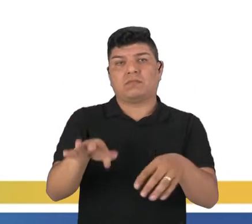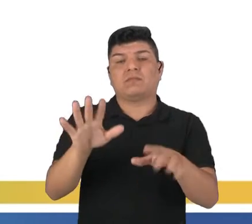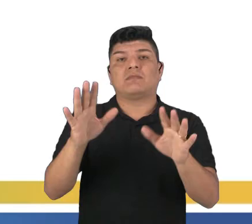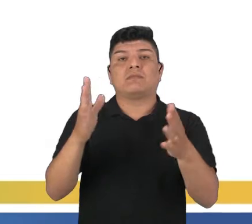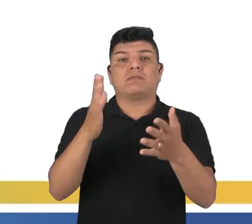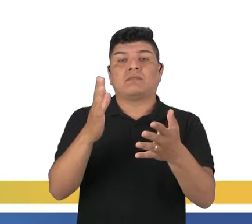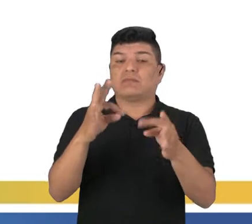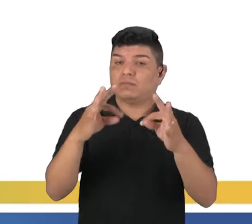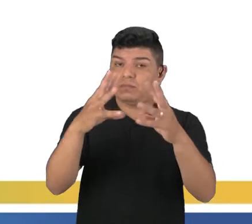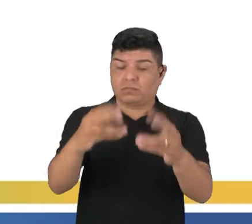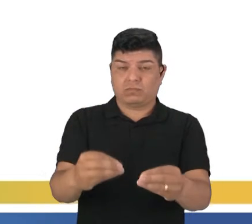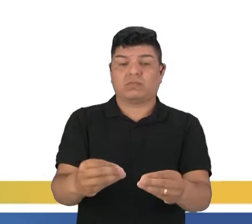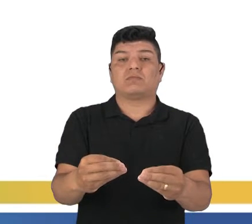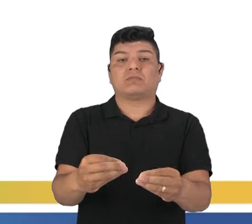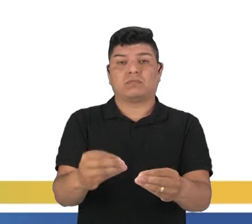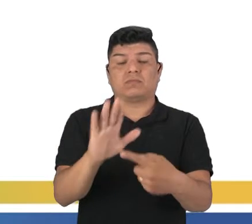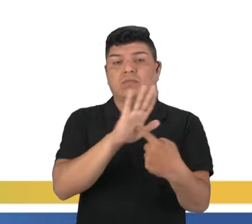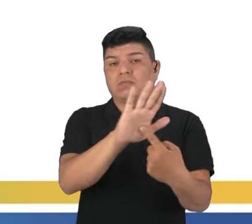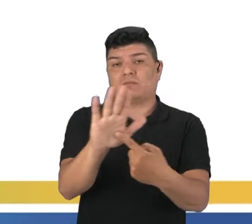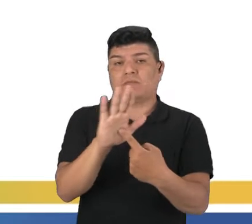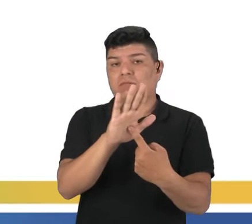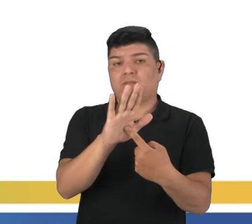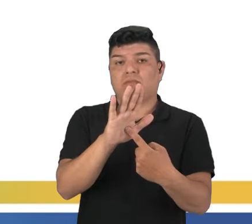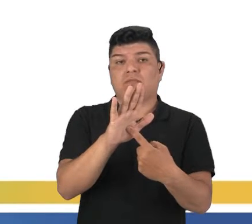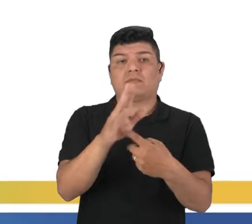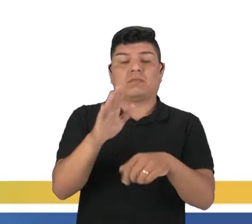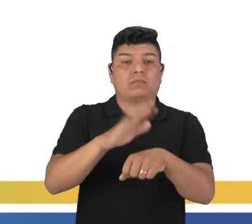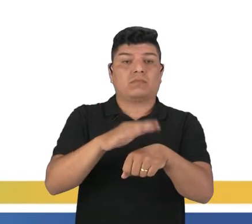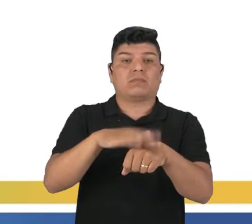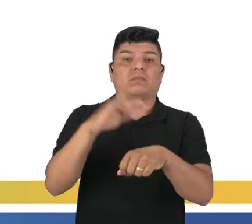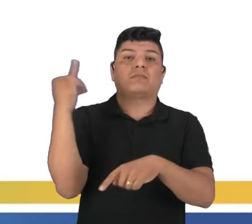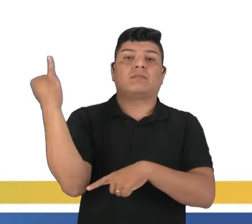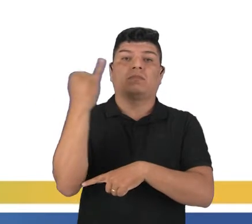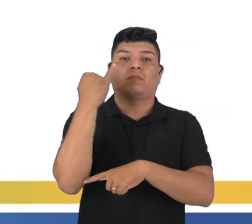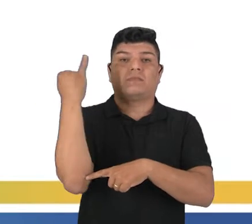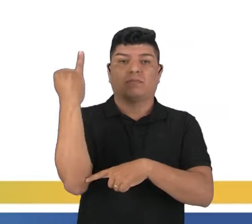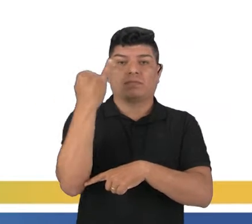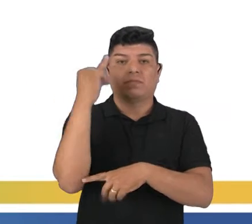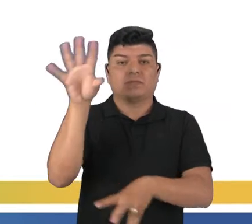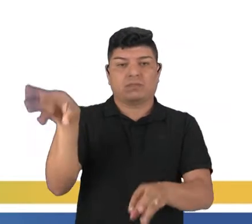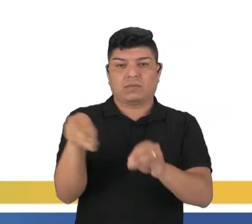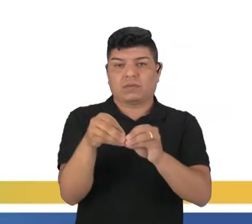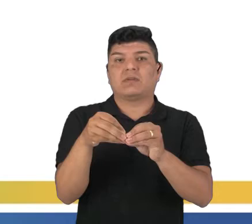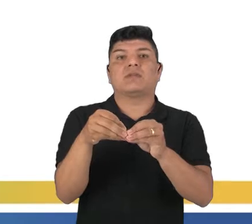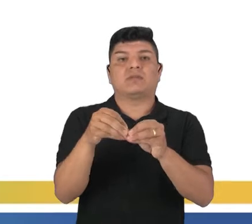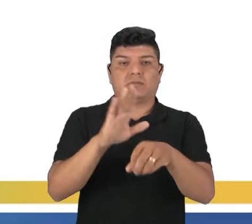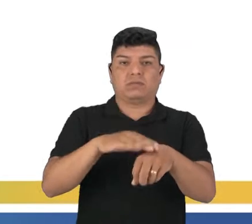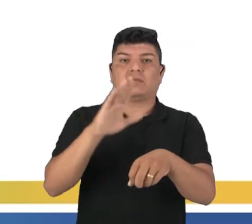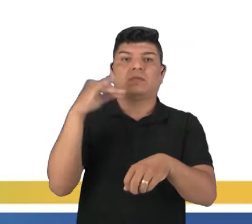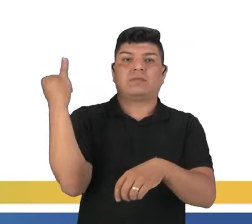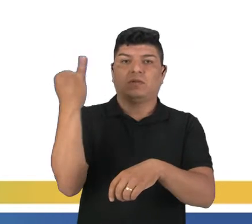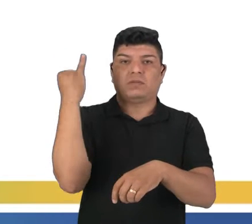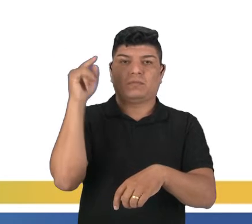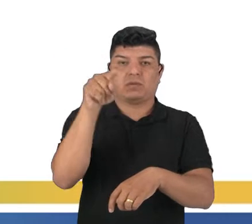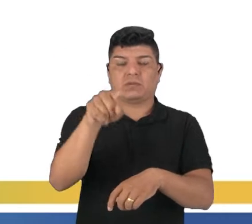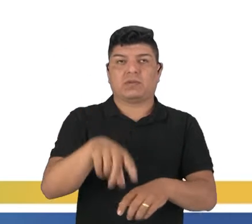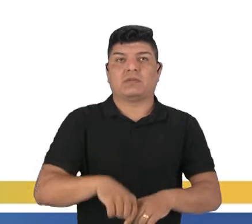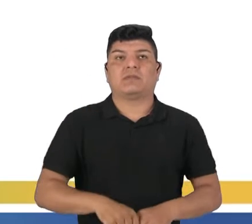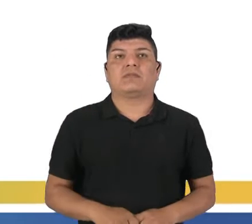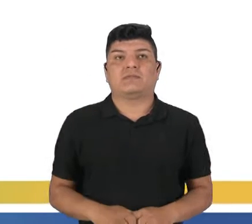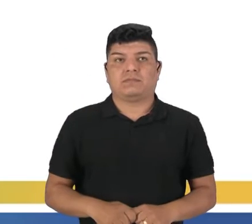você finaliza, né, mostrando ali os aspectos mais importantes, resumindo ali o que foi mais importante para